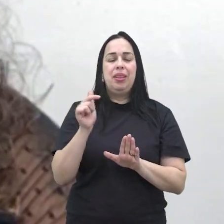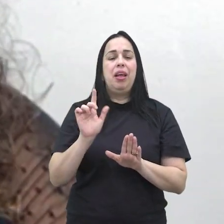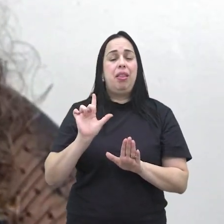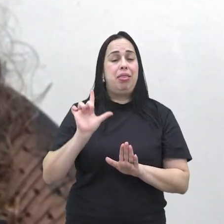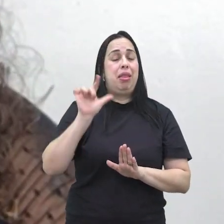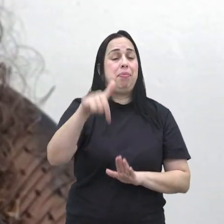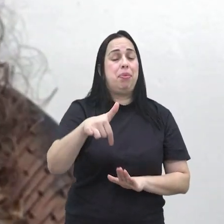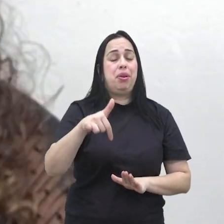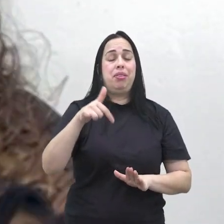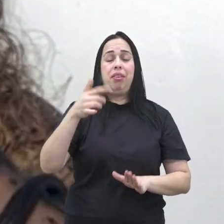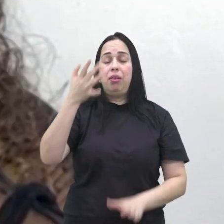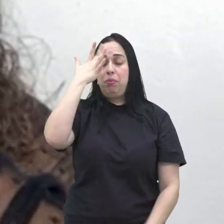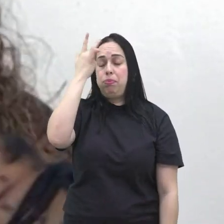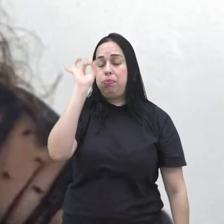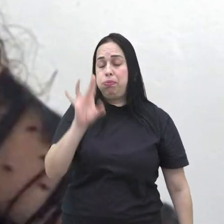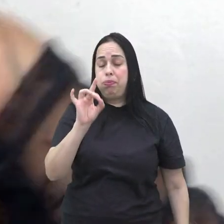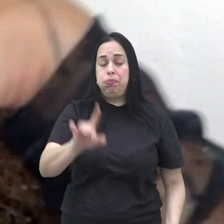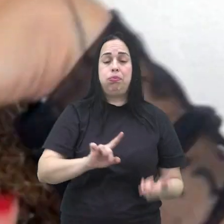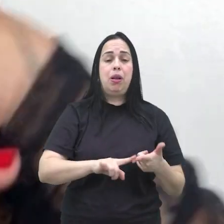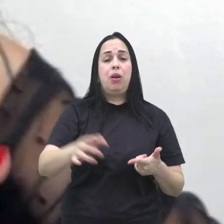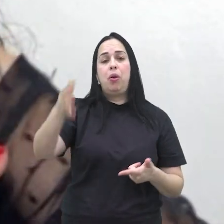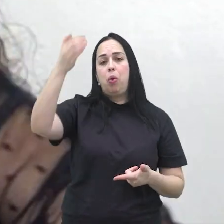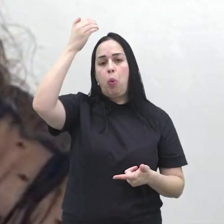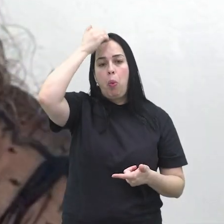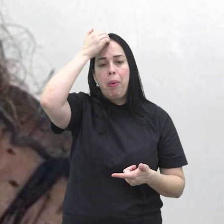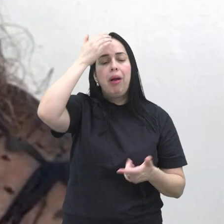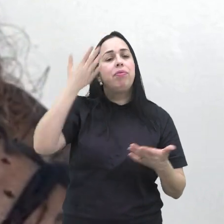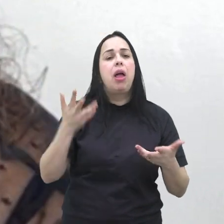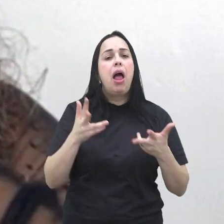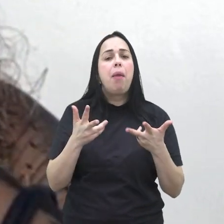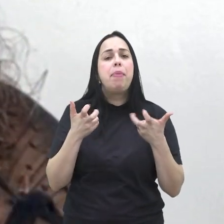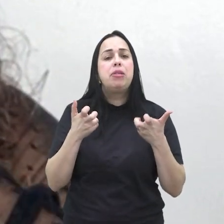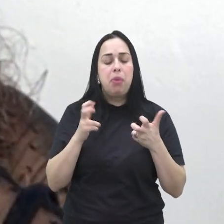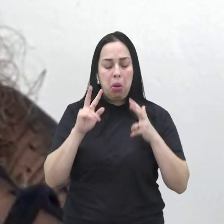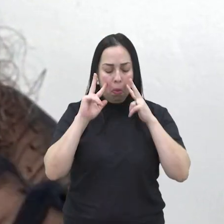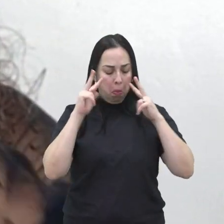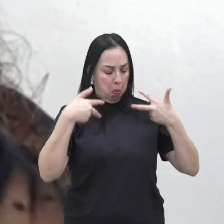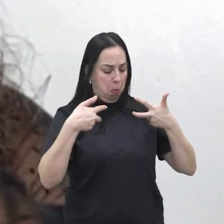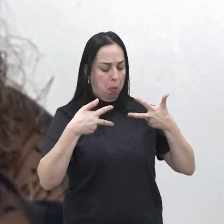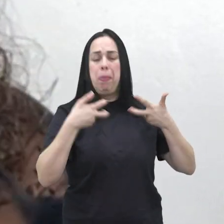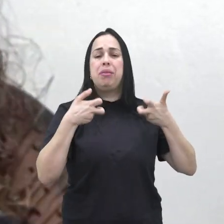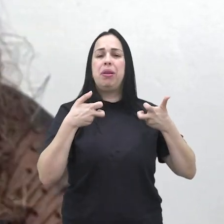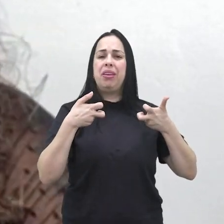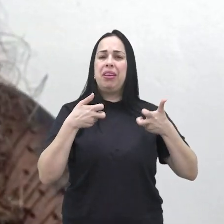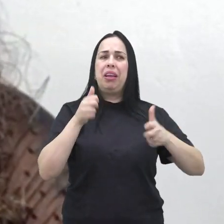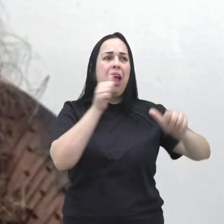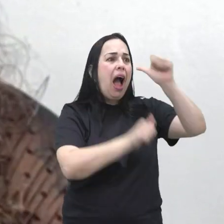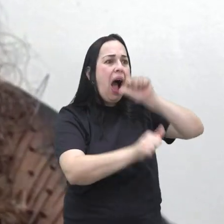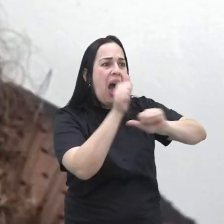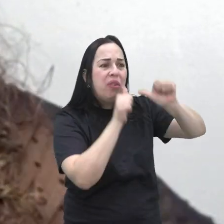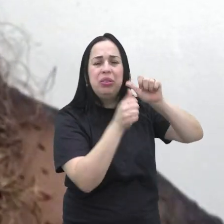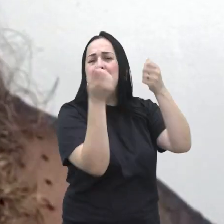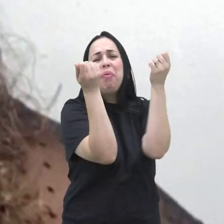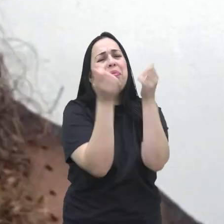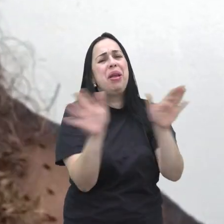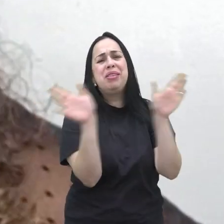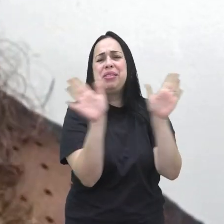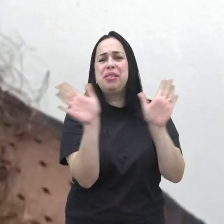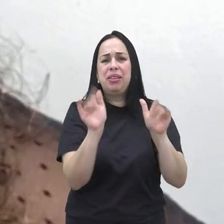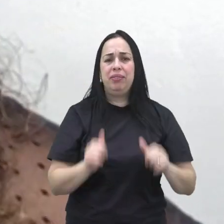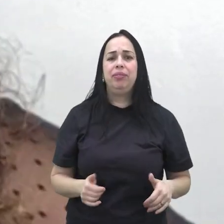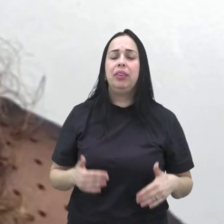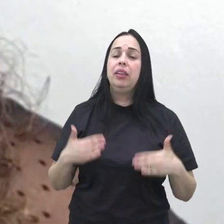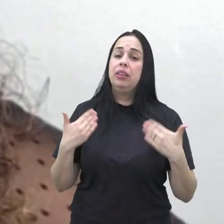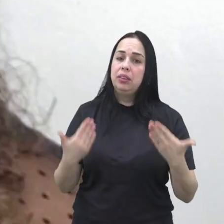Só que no outro dia, ressaca, ansiedade, culpa. Foi aí que percebeu que não precisava do álcool para